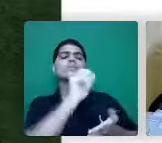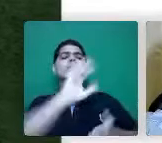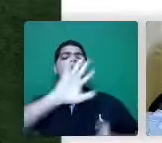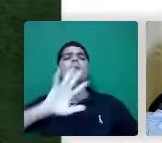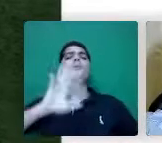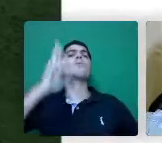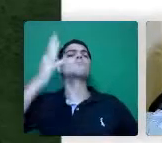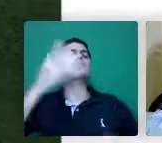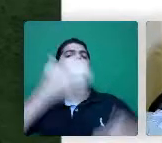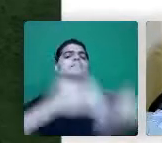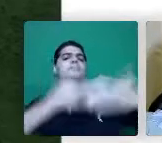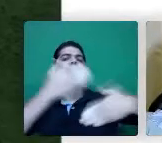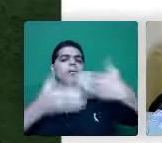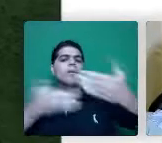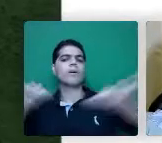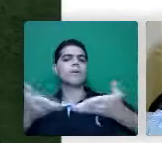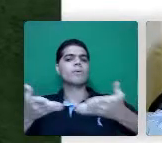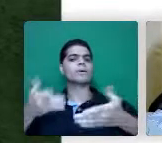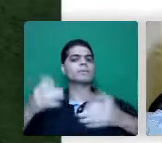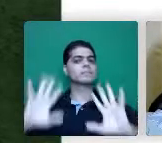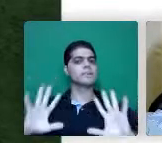Maratona Territórios do Brasil, por favor.